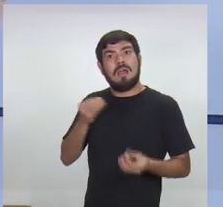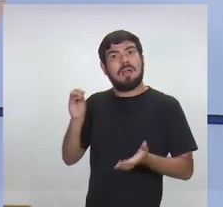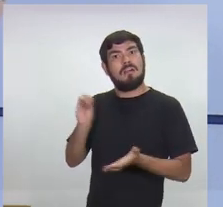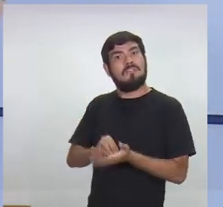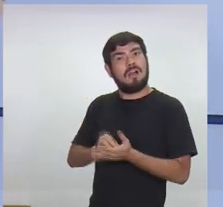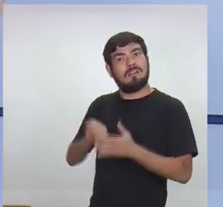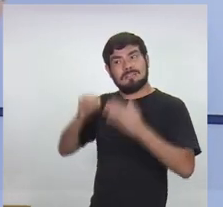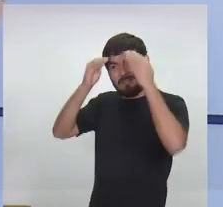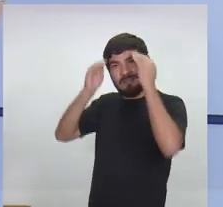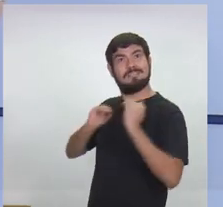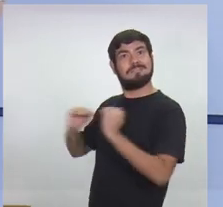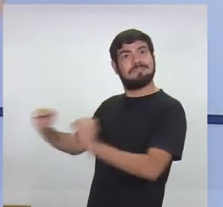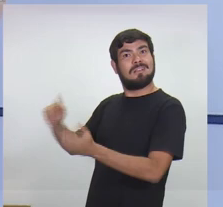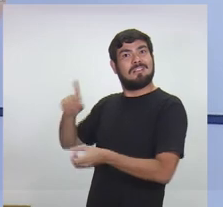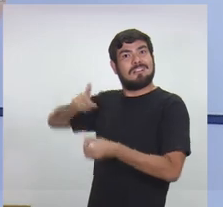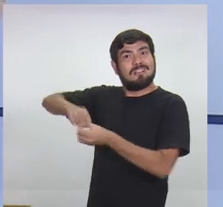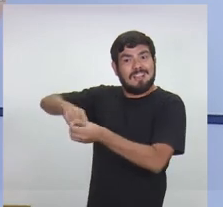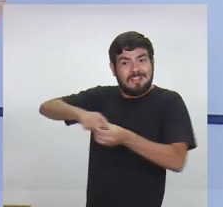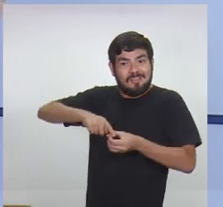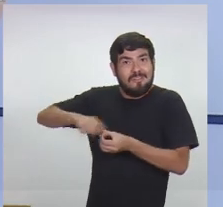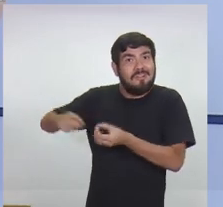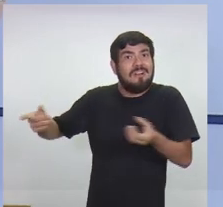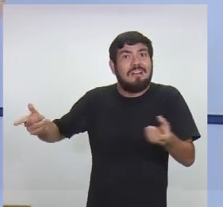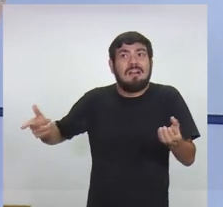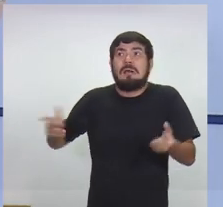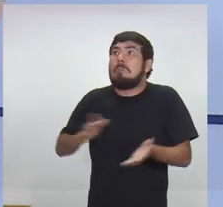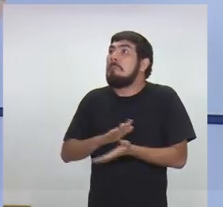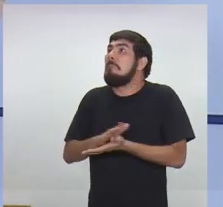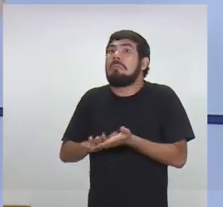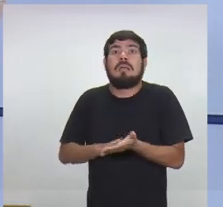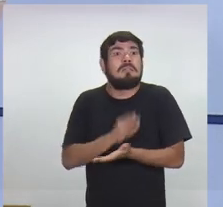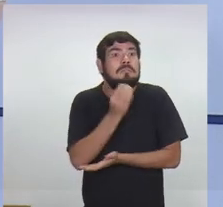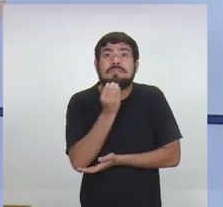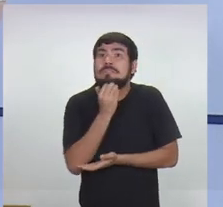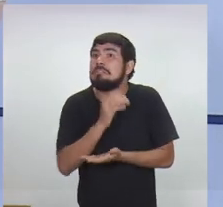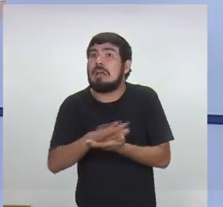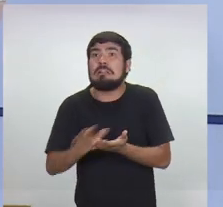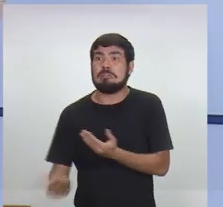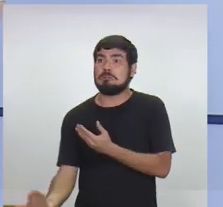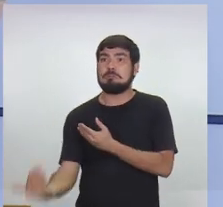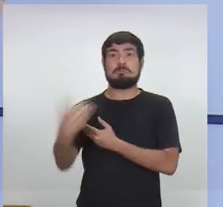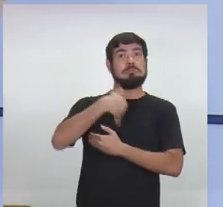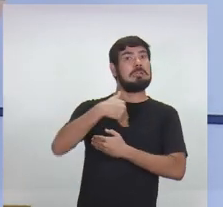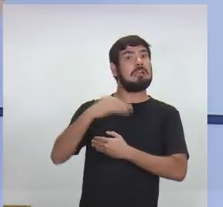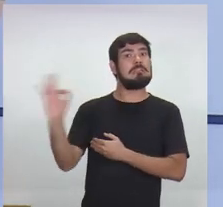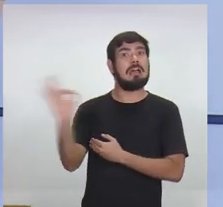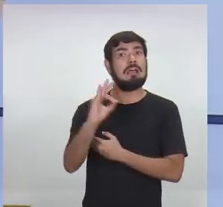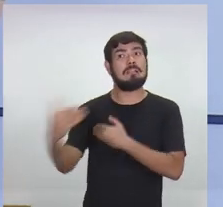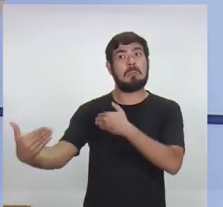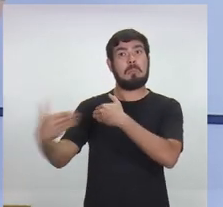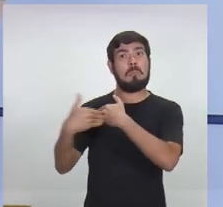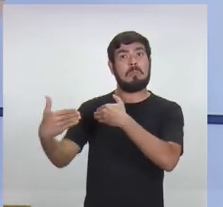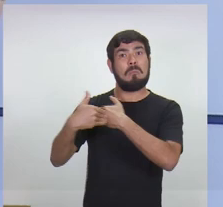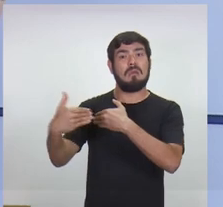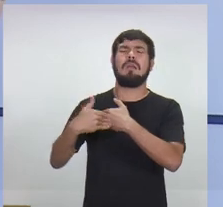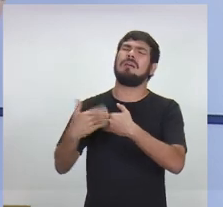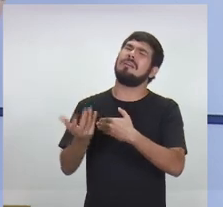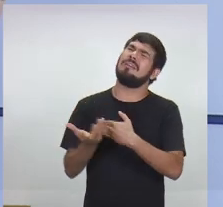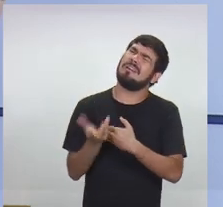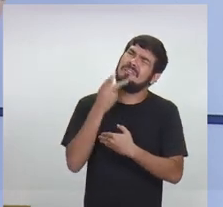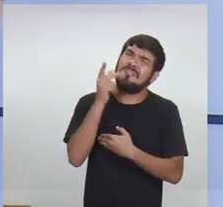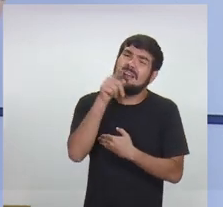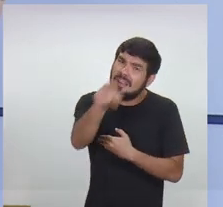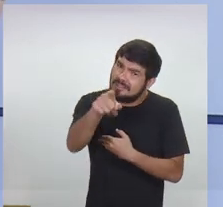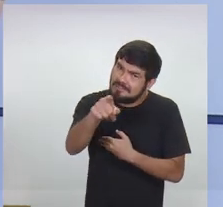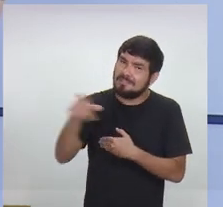que ficou à mercê do nada porque não chega nada no interior do estado do amazonas portanto eu quero dizer que o seu